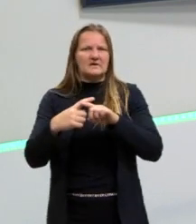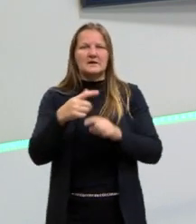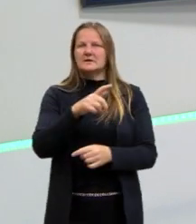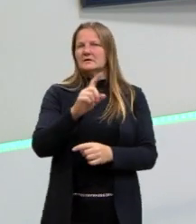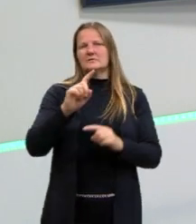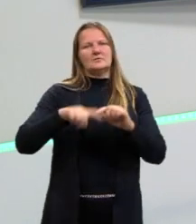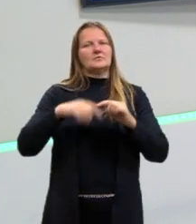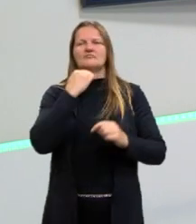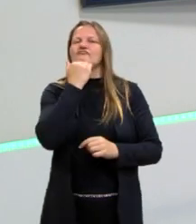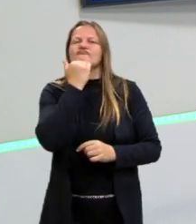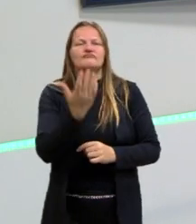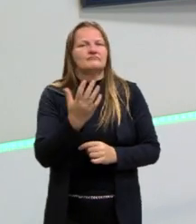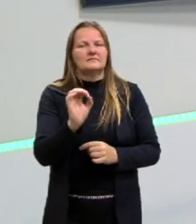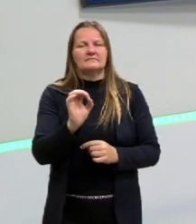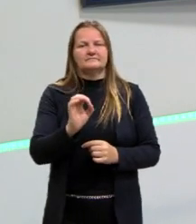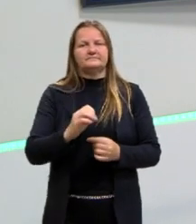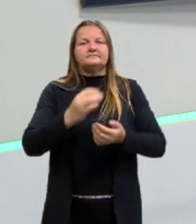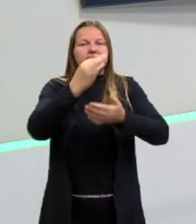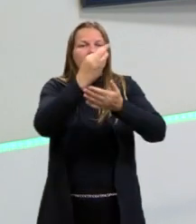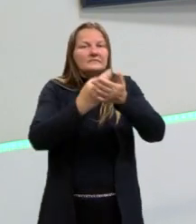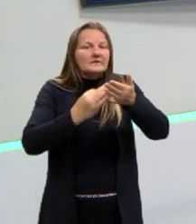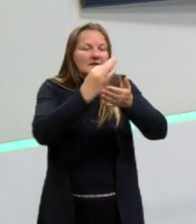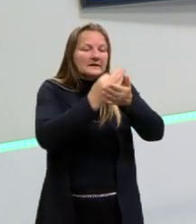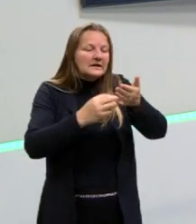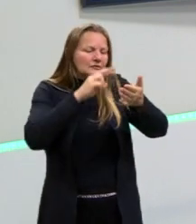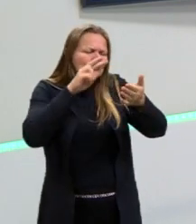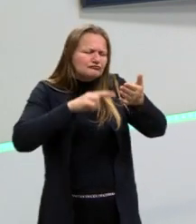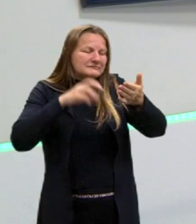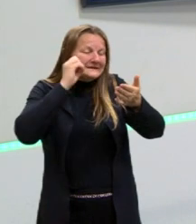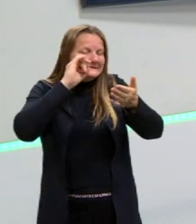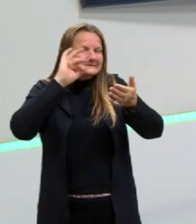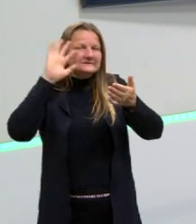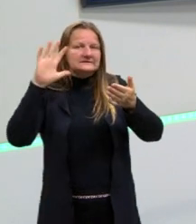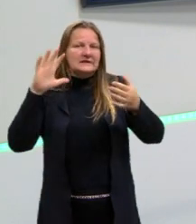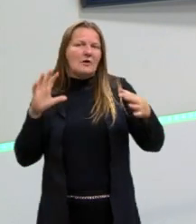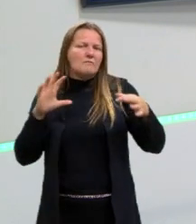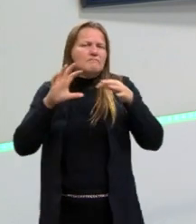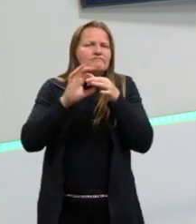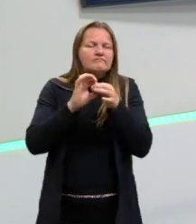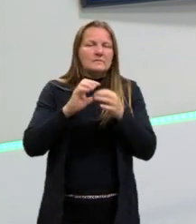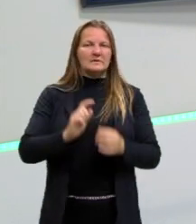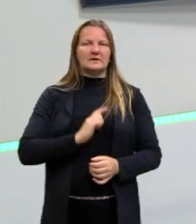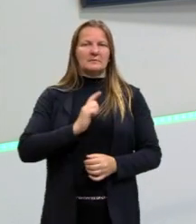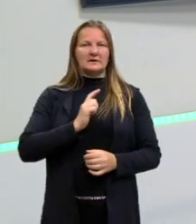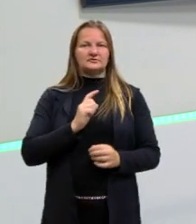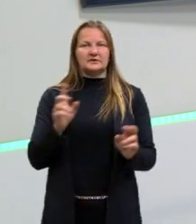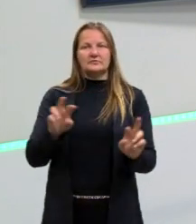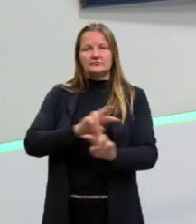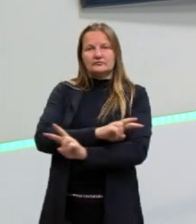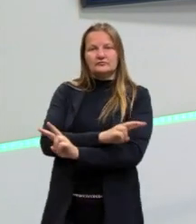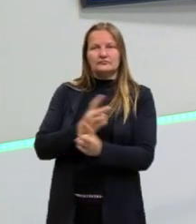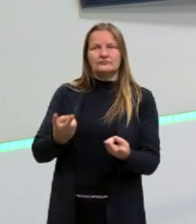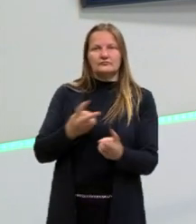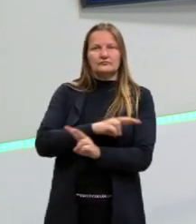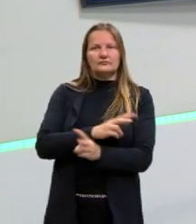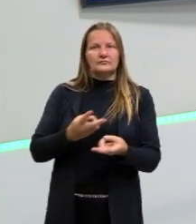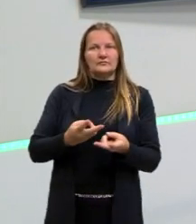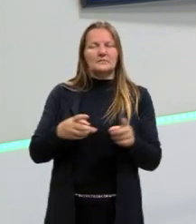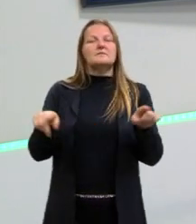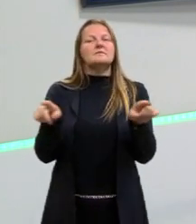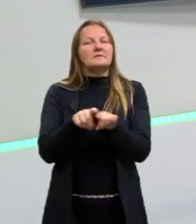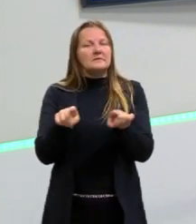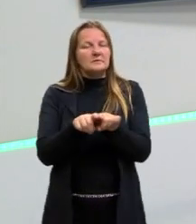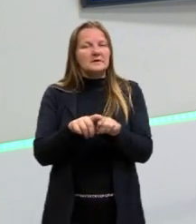que a interpretação de texto vai ser aliada da gramática e vice-versa, porque cada uma é